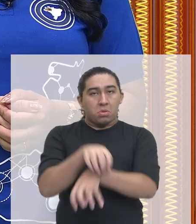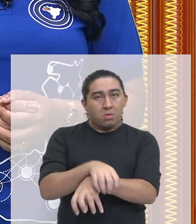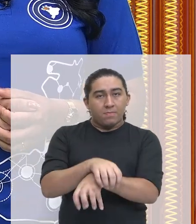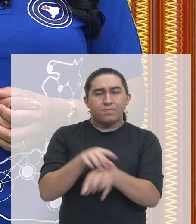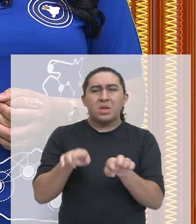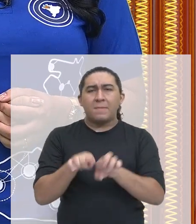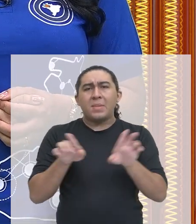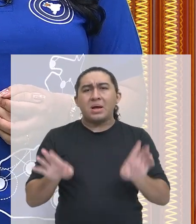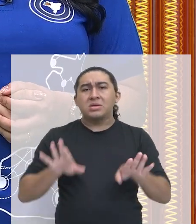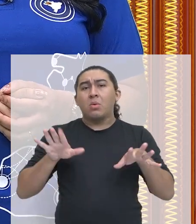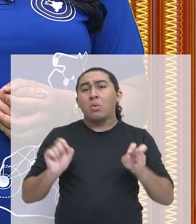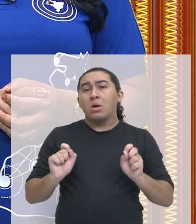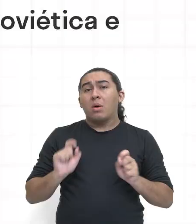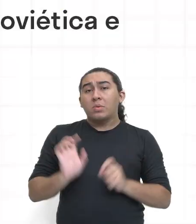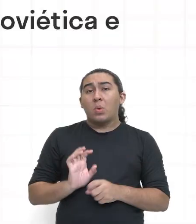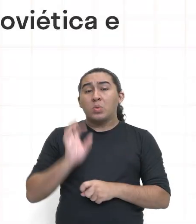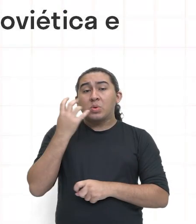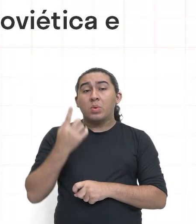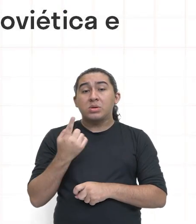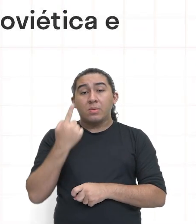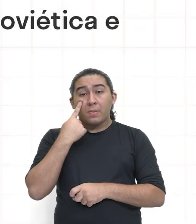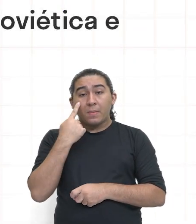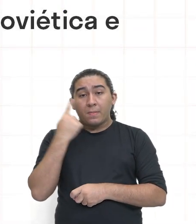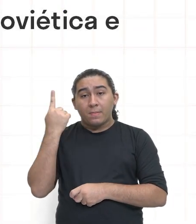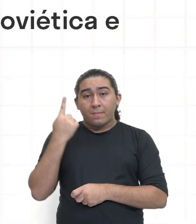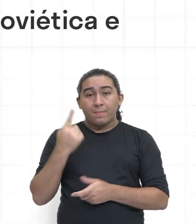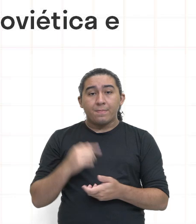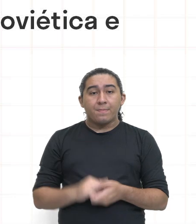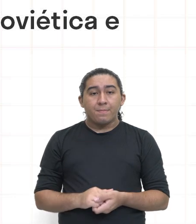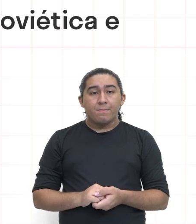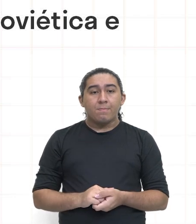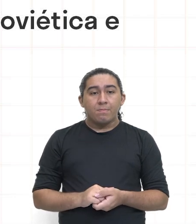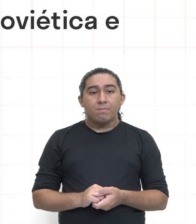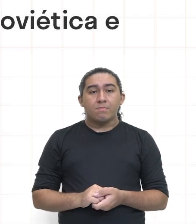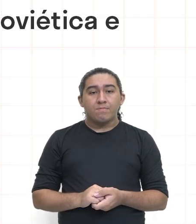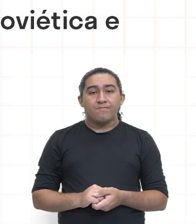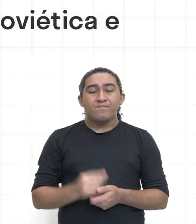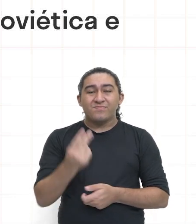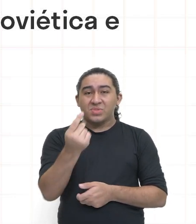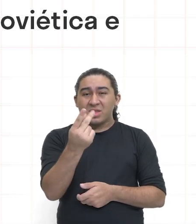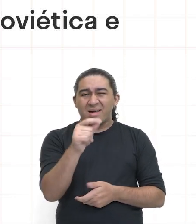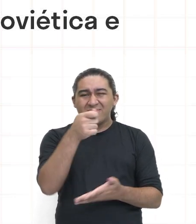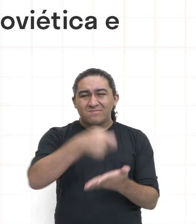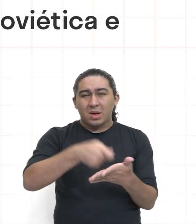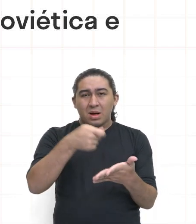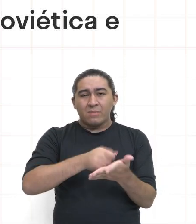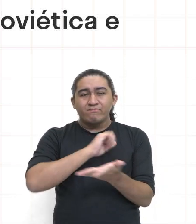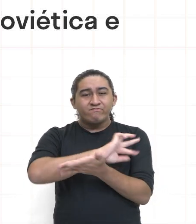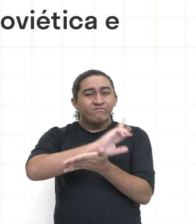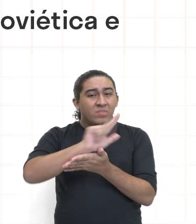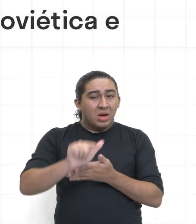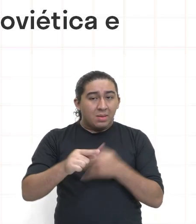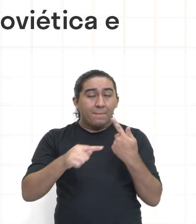as consequências da corrida armamentista? Vamos a eles. Custos econômicos,